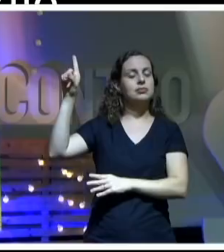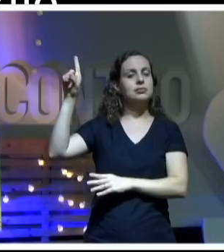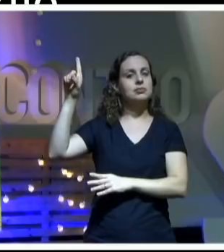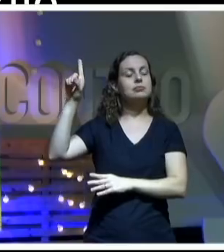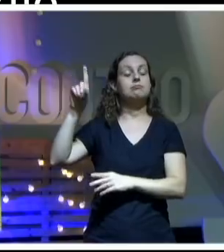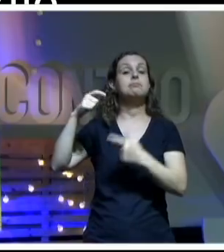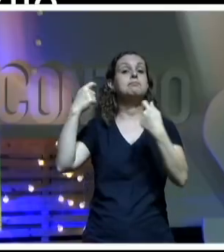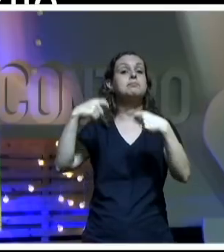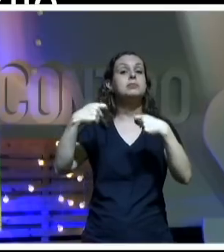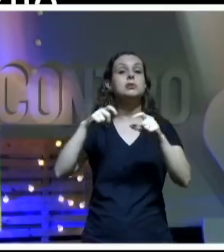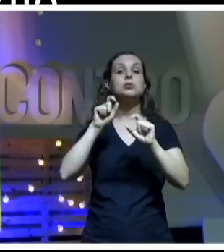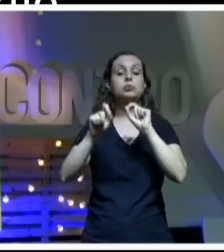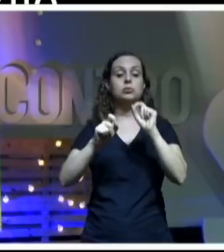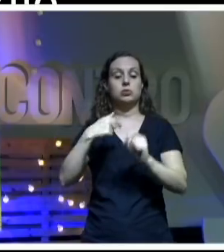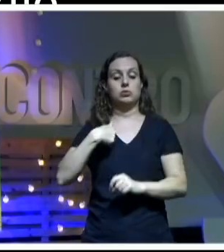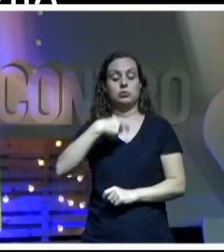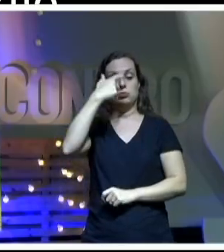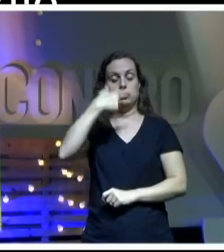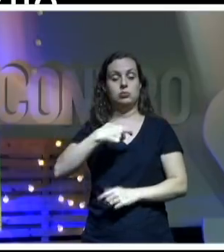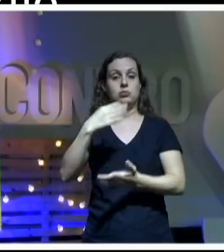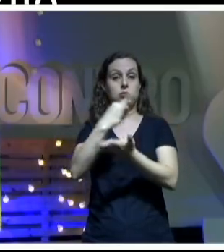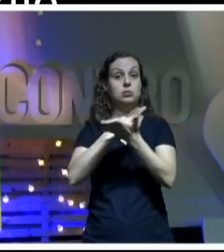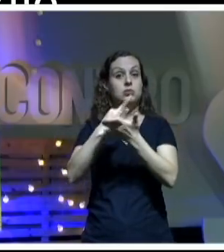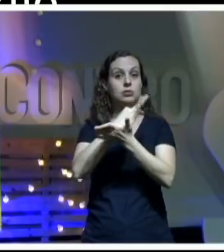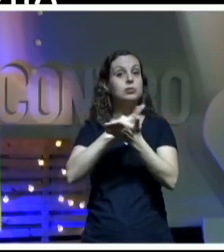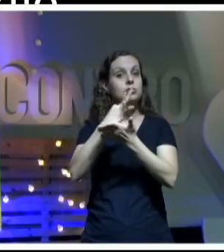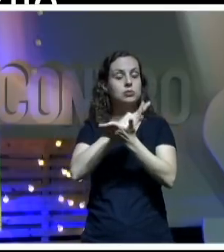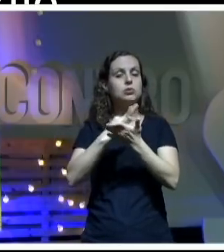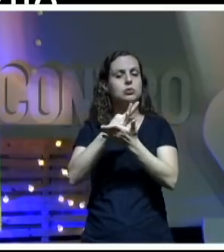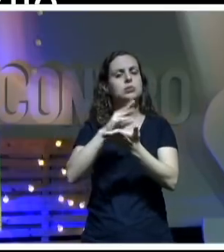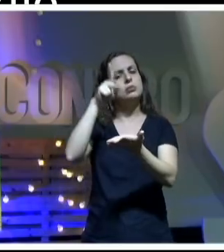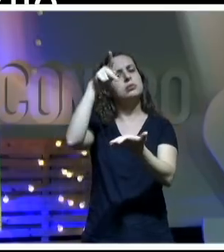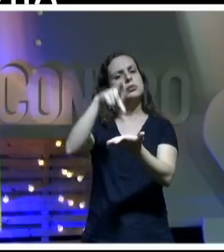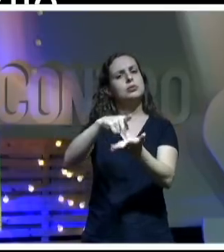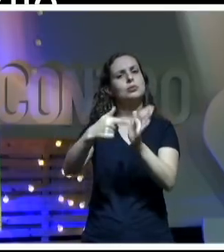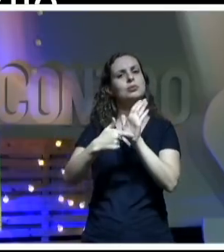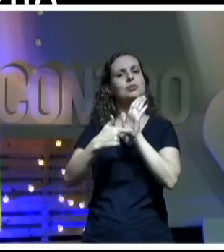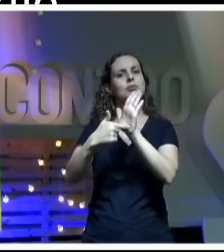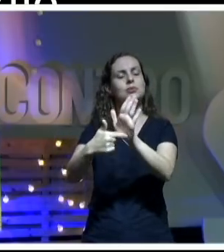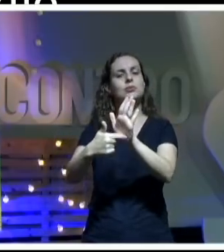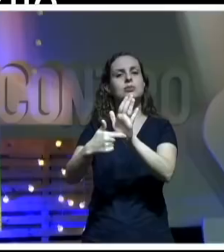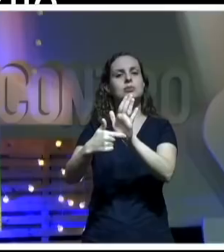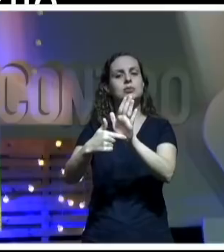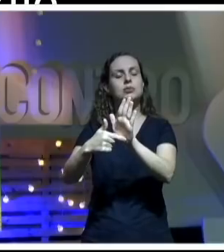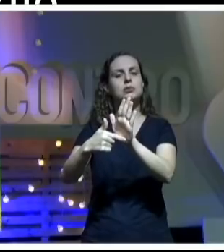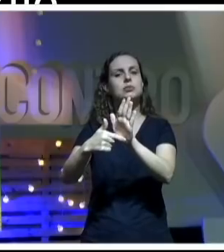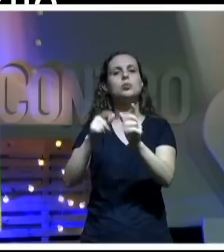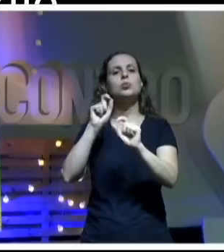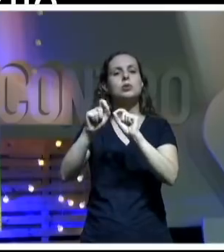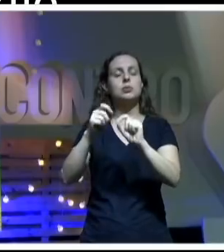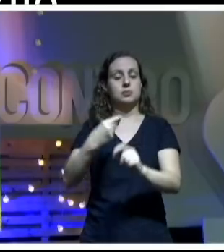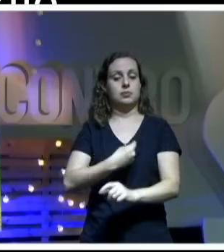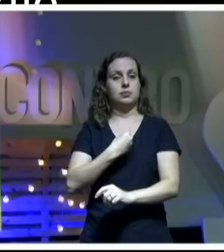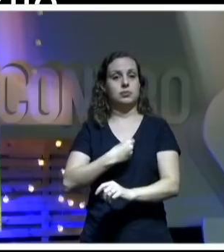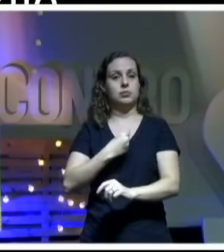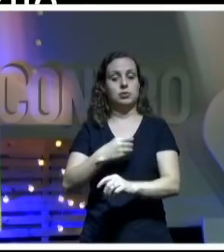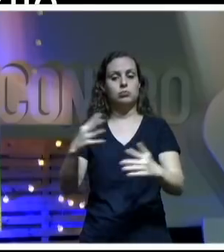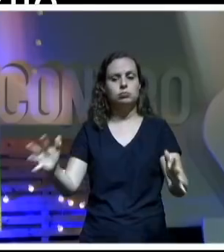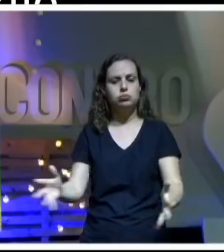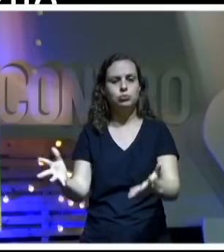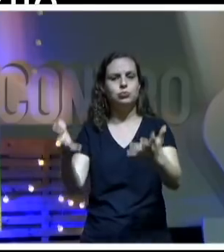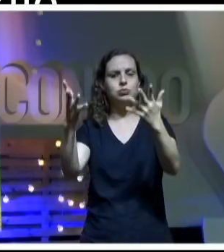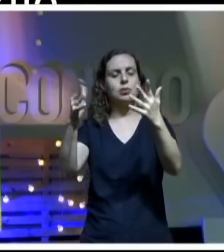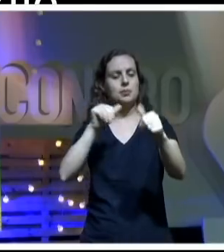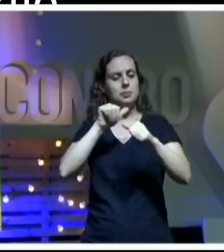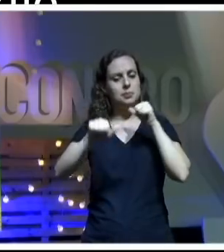bíblica e o teólogo da igreja é o teólogo que com a verdade ajuda a edificar o povo de deus a